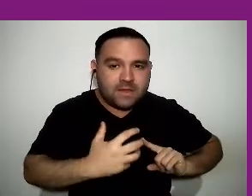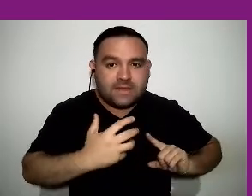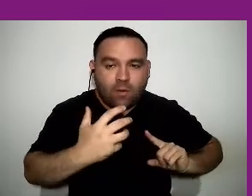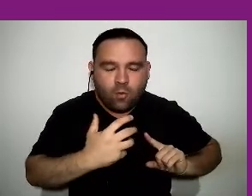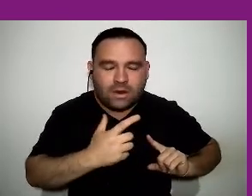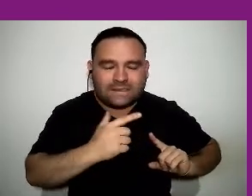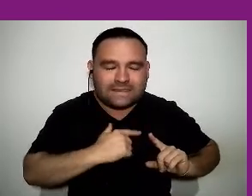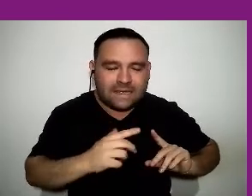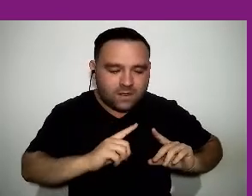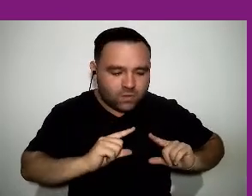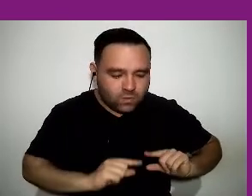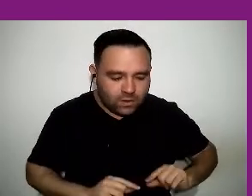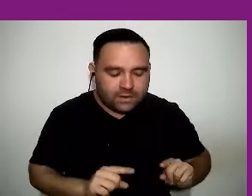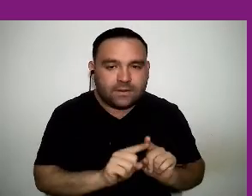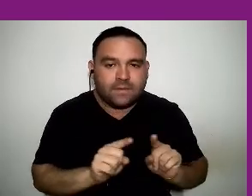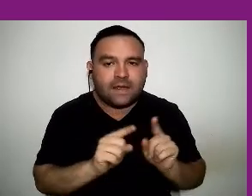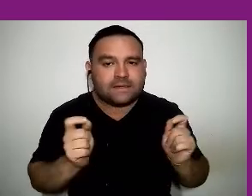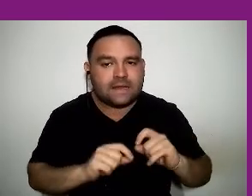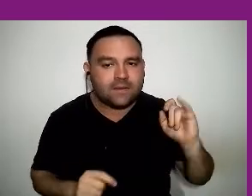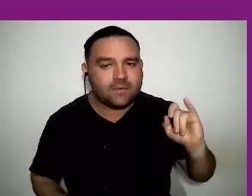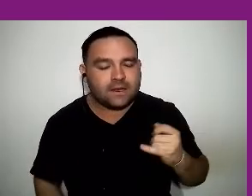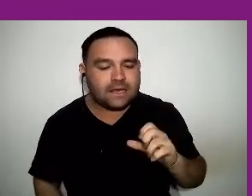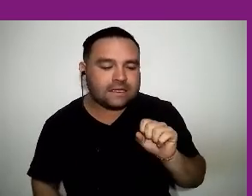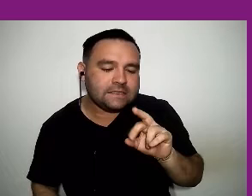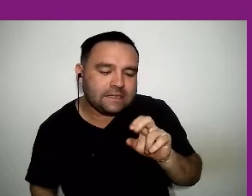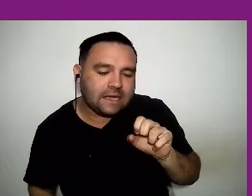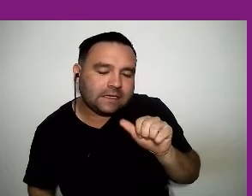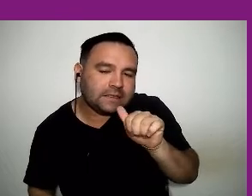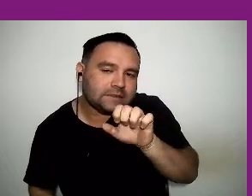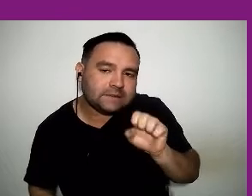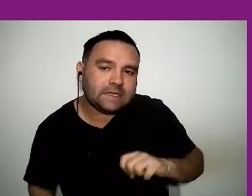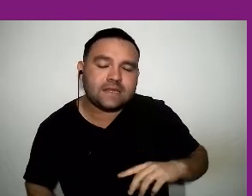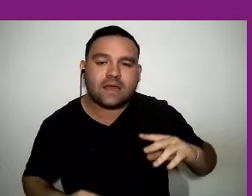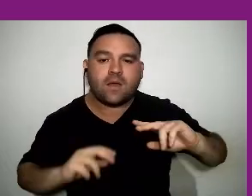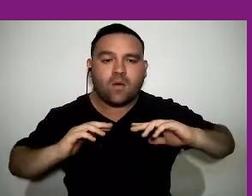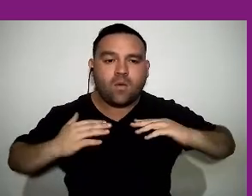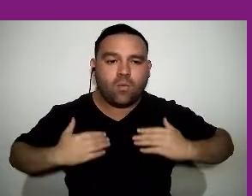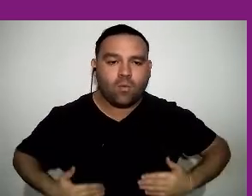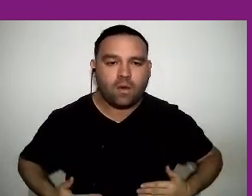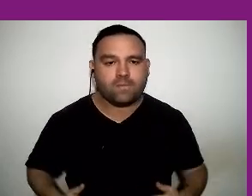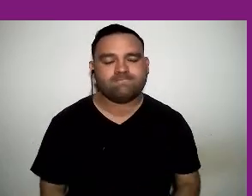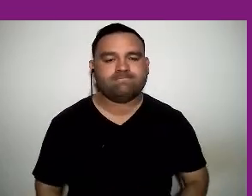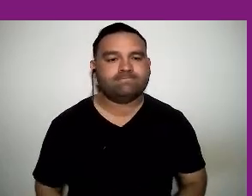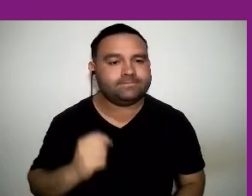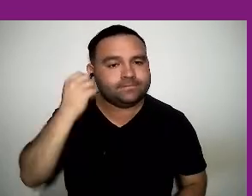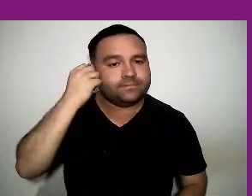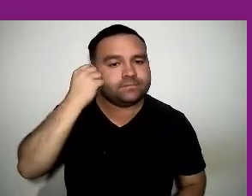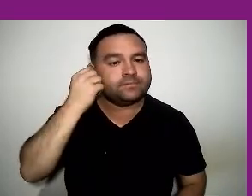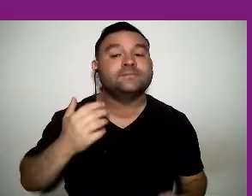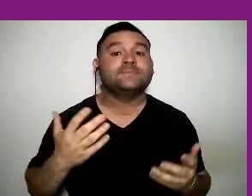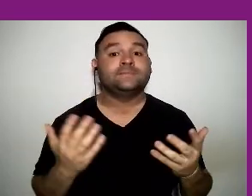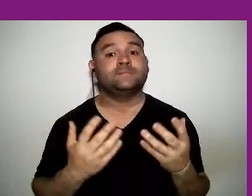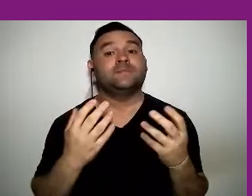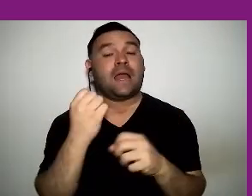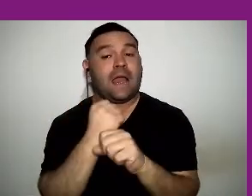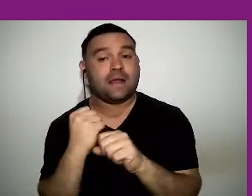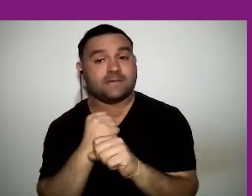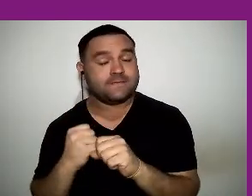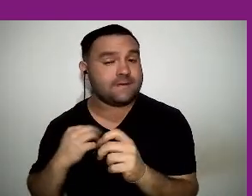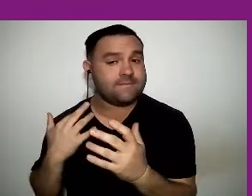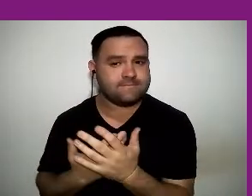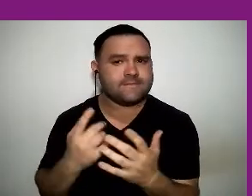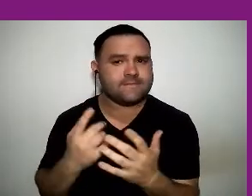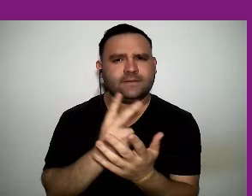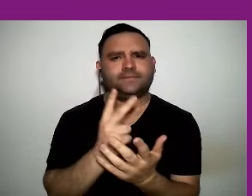baixa, aproveitando a propriedade de esterese pulmonar. Então, de muitos anos, né, a gente